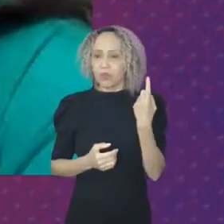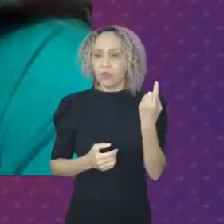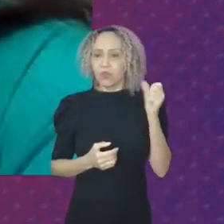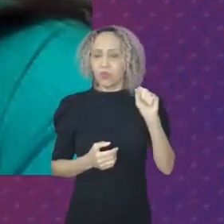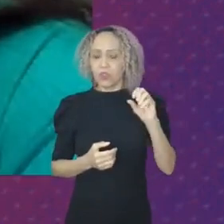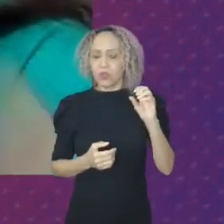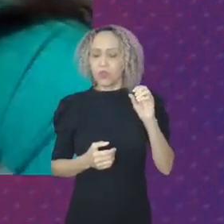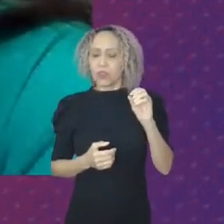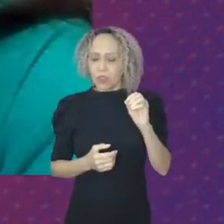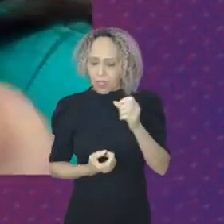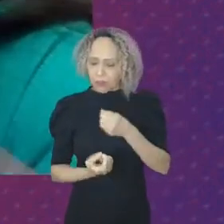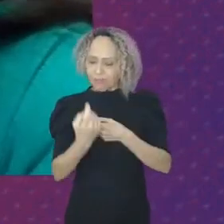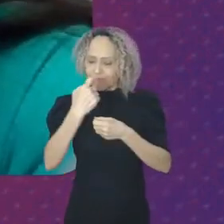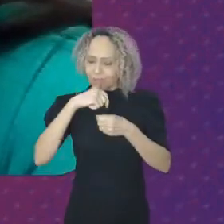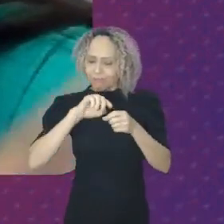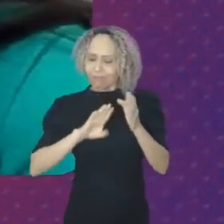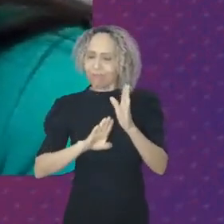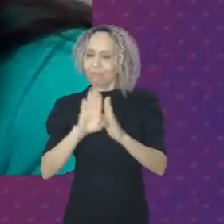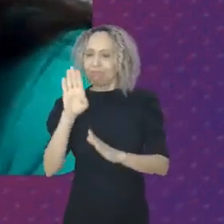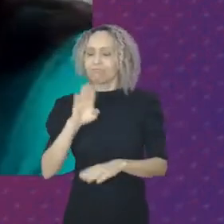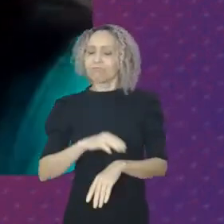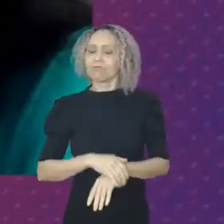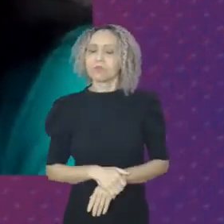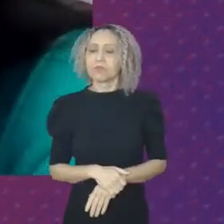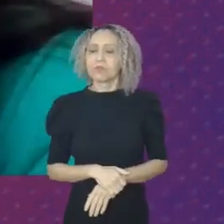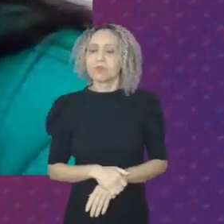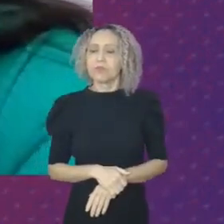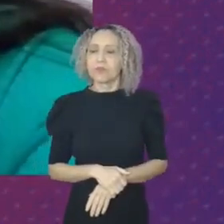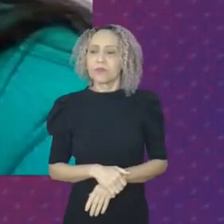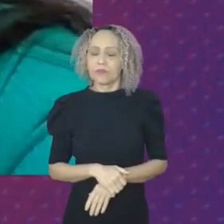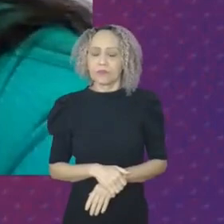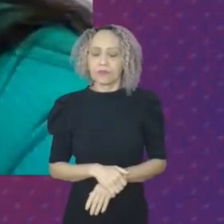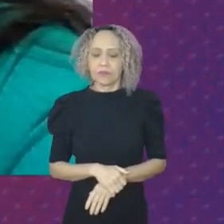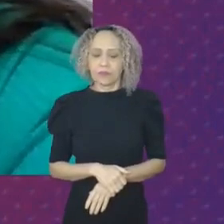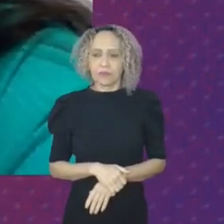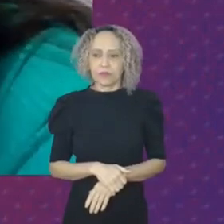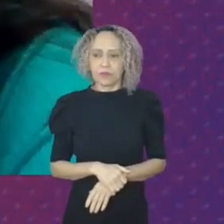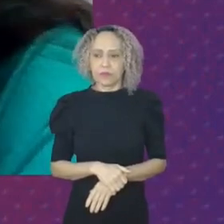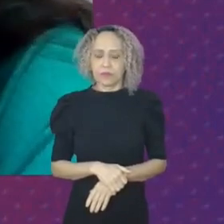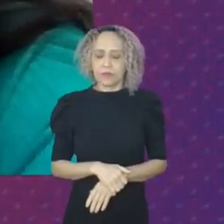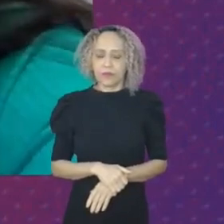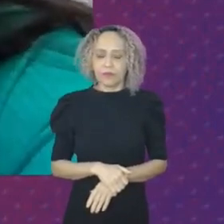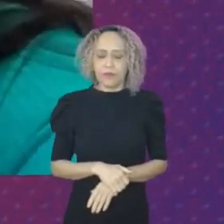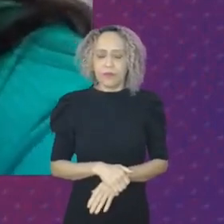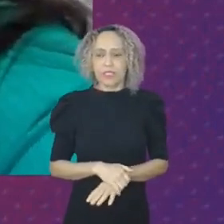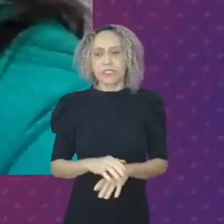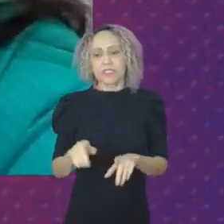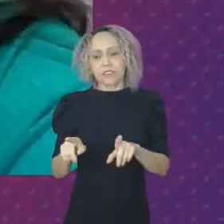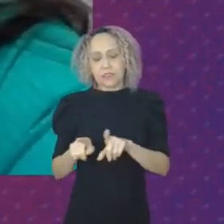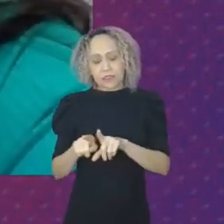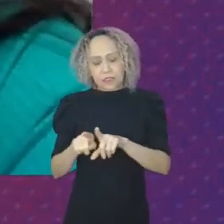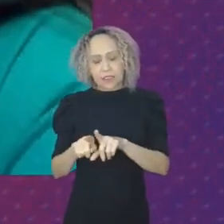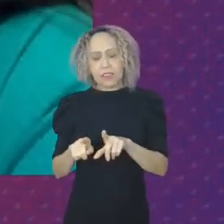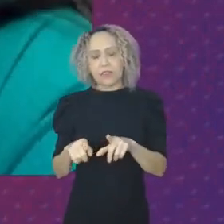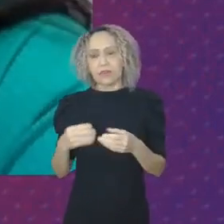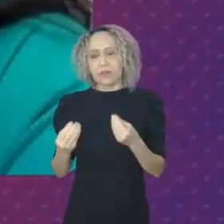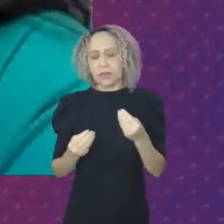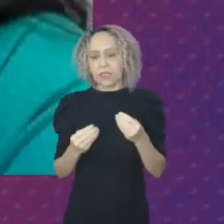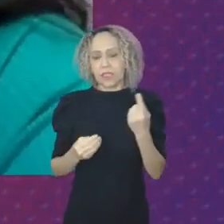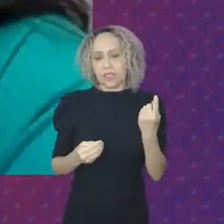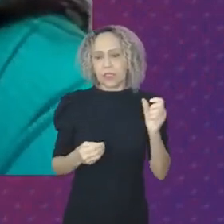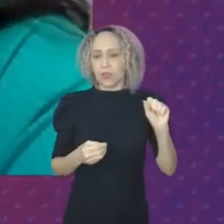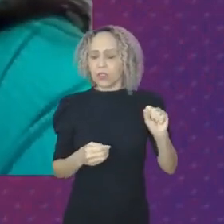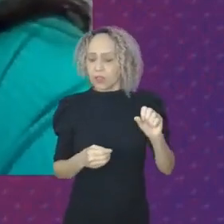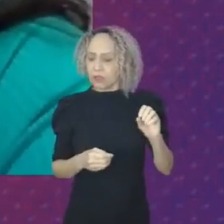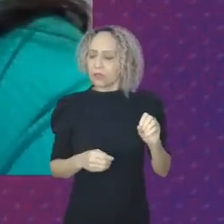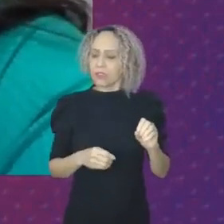É o serviço existente hoje, para além da questão das Casas da Mulher Brasileira e as outras ferramentas que estão